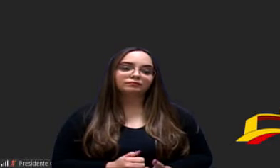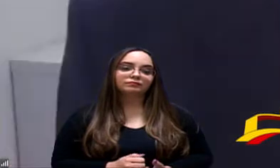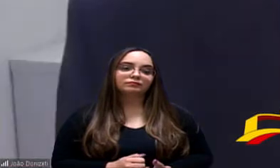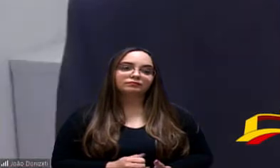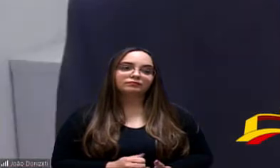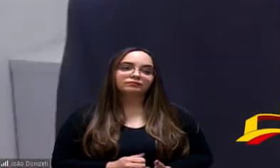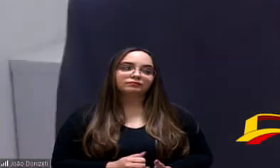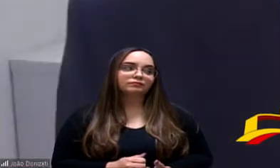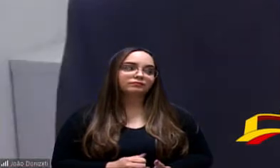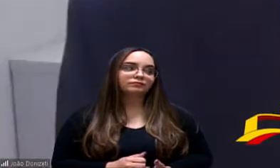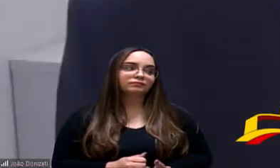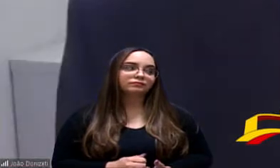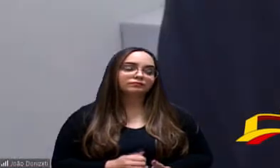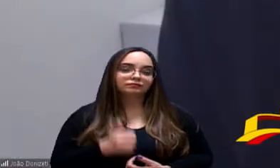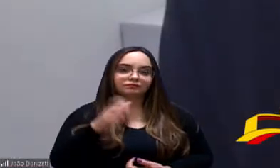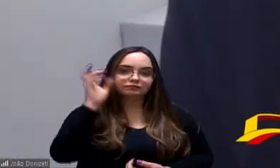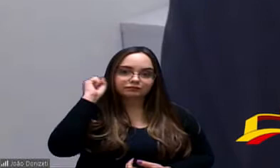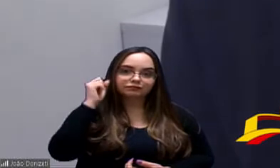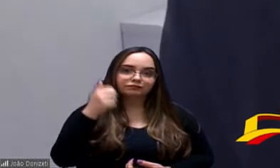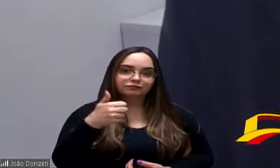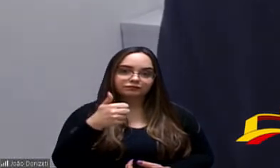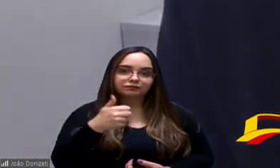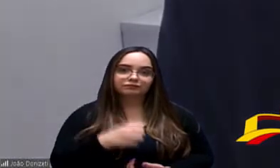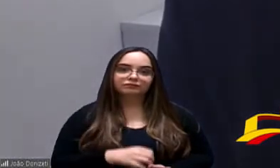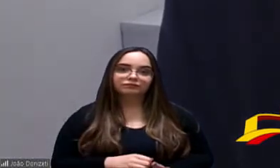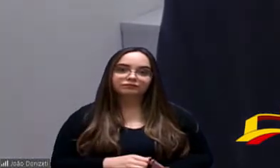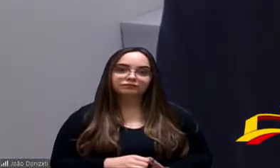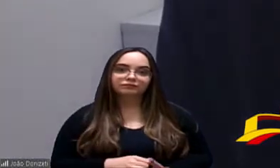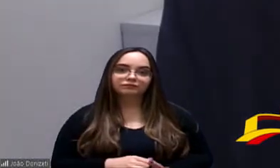Alô, oi, senhor presidente, está me ouvindo? Alô?